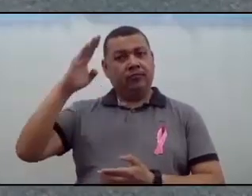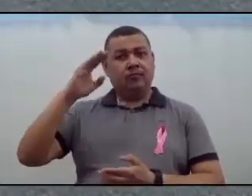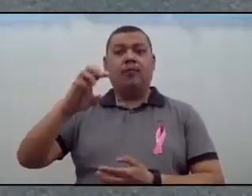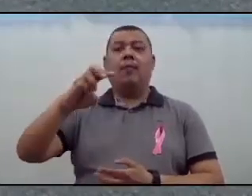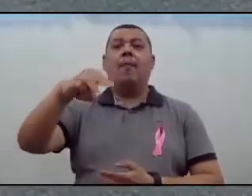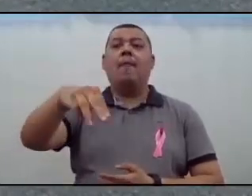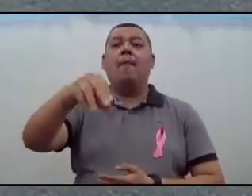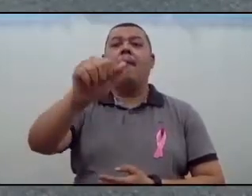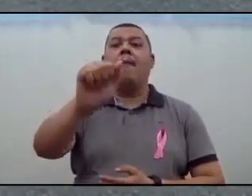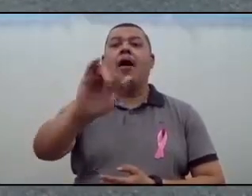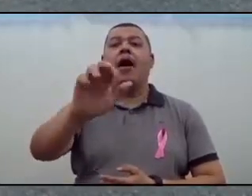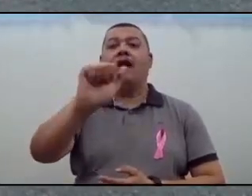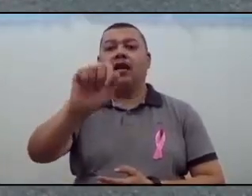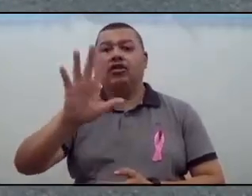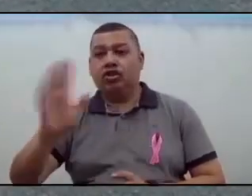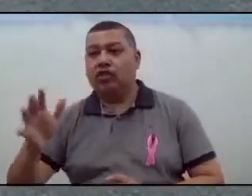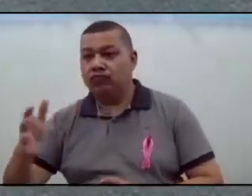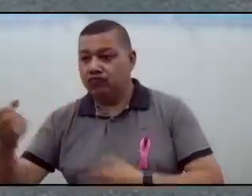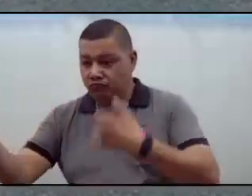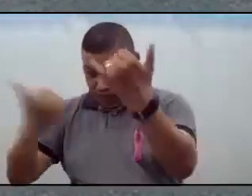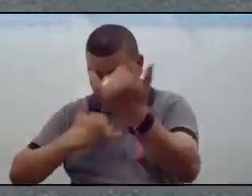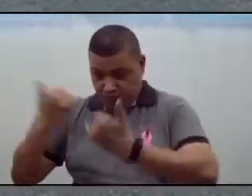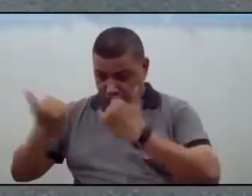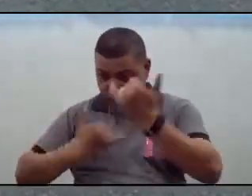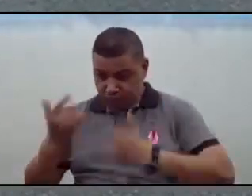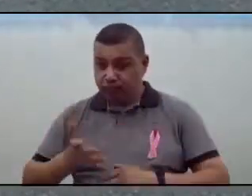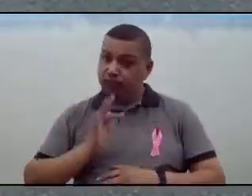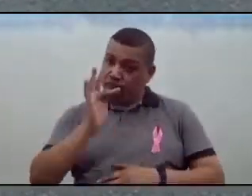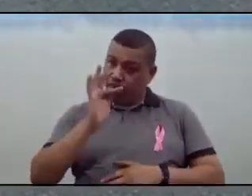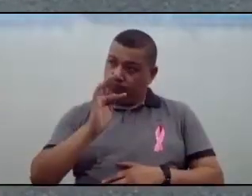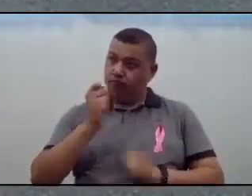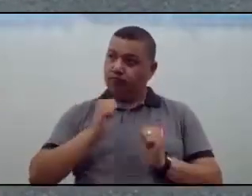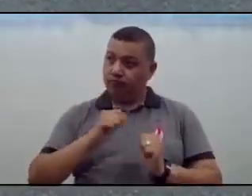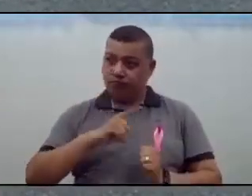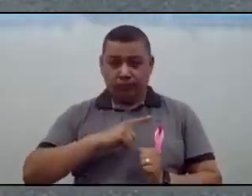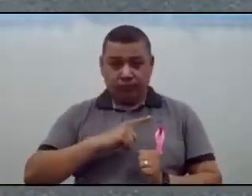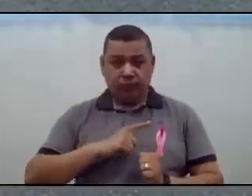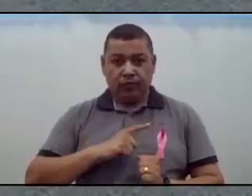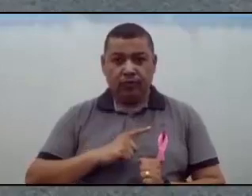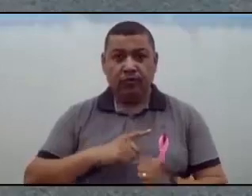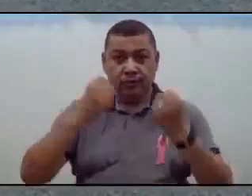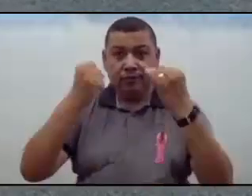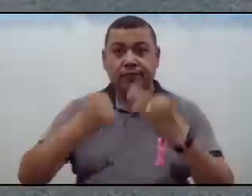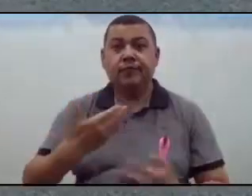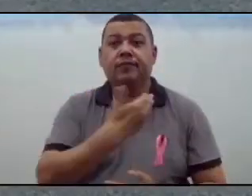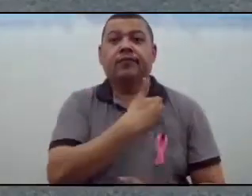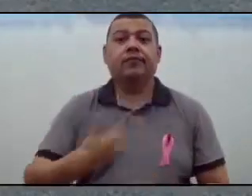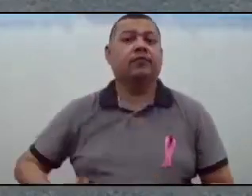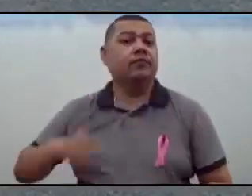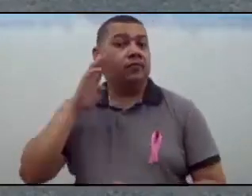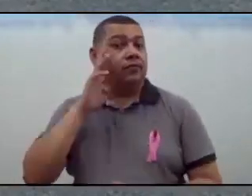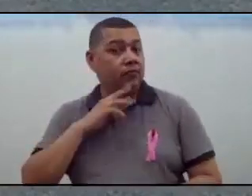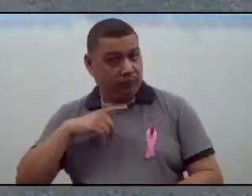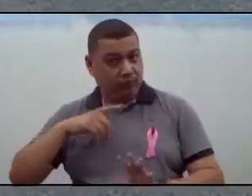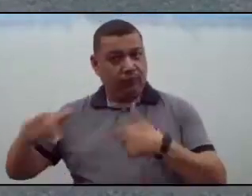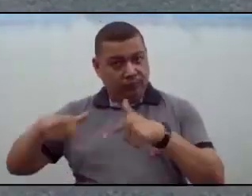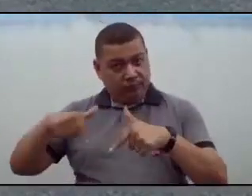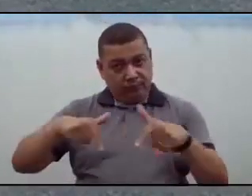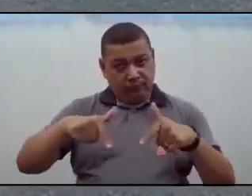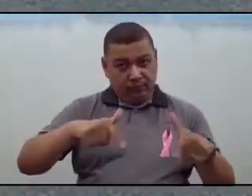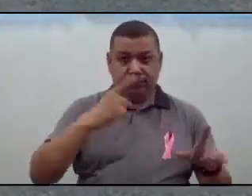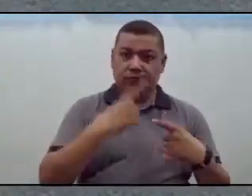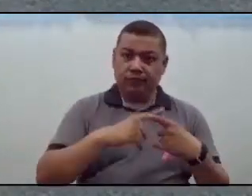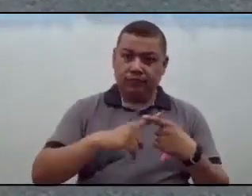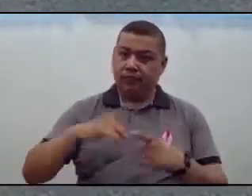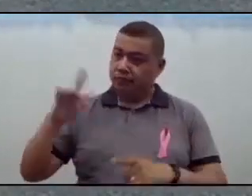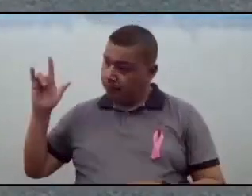as informações. Posso passar para a comunidade Cacoal, que o governo do estado de Rondônia está se empenhando para que o